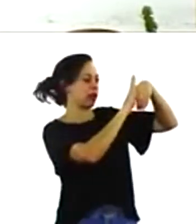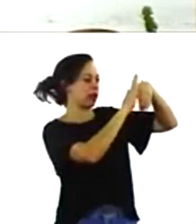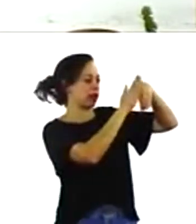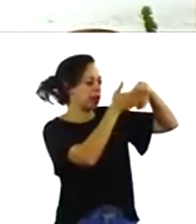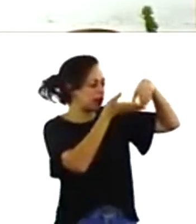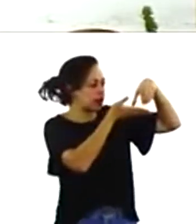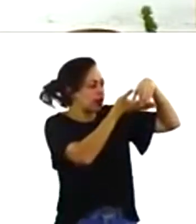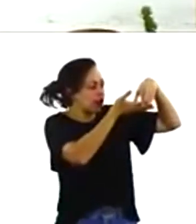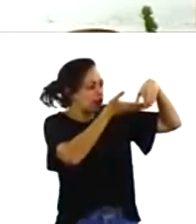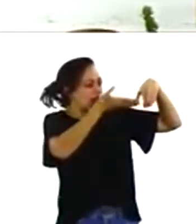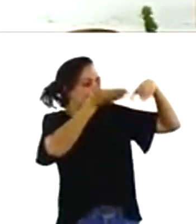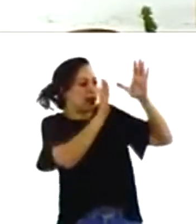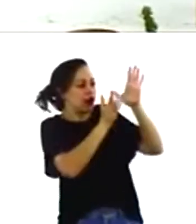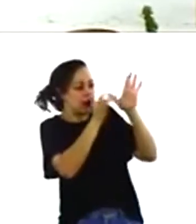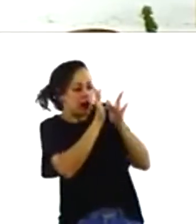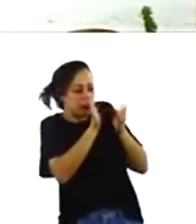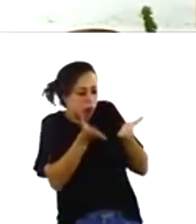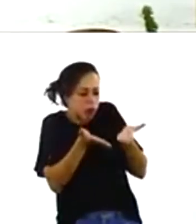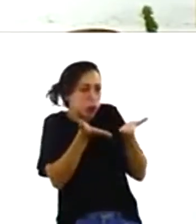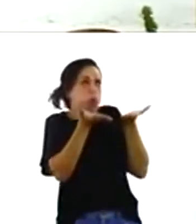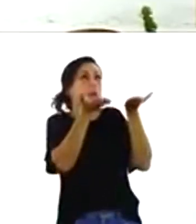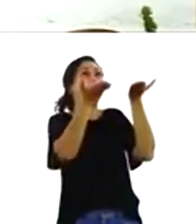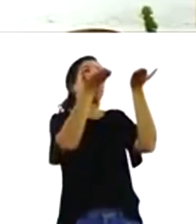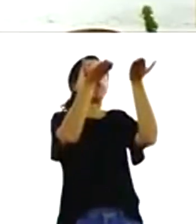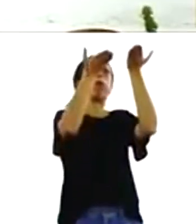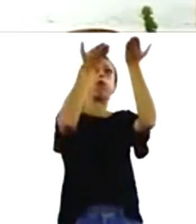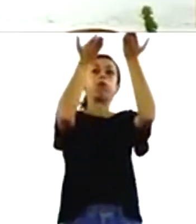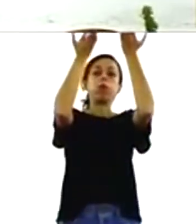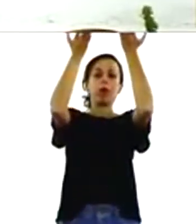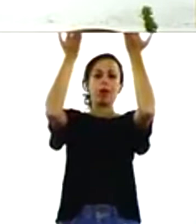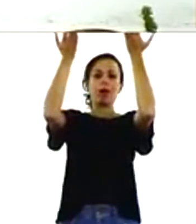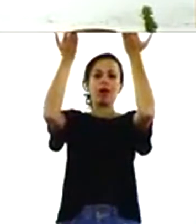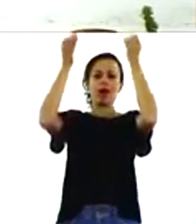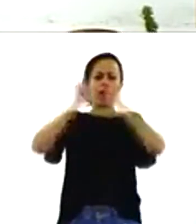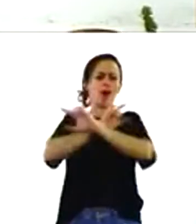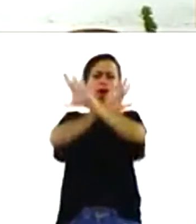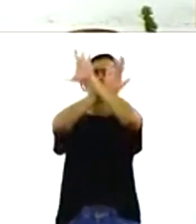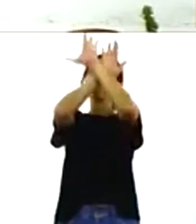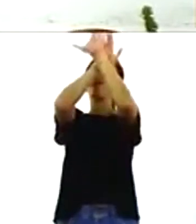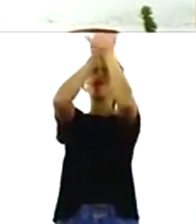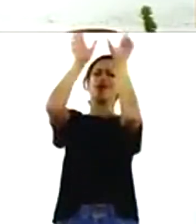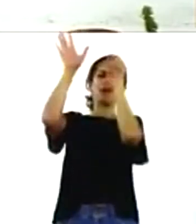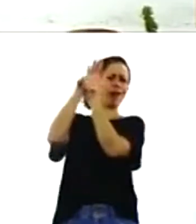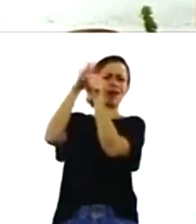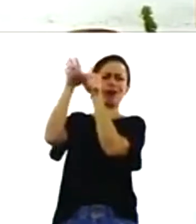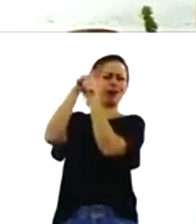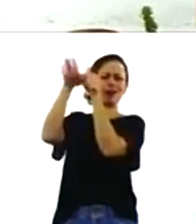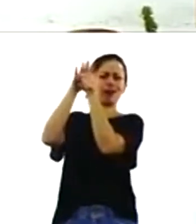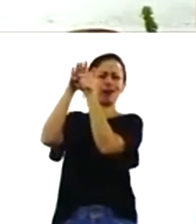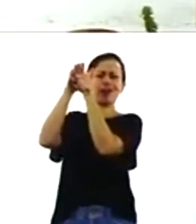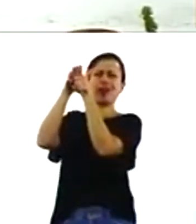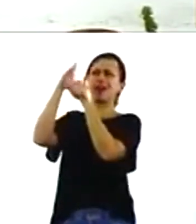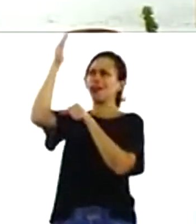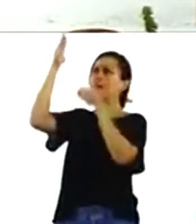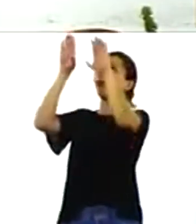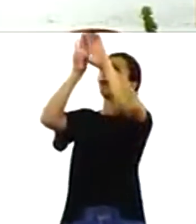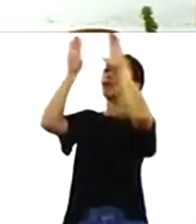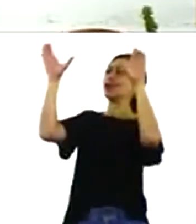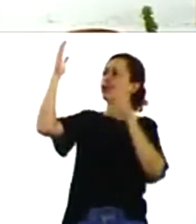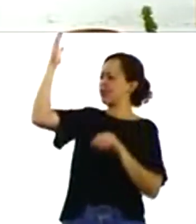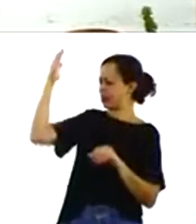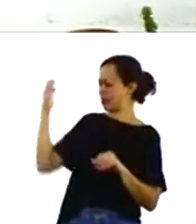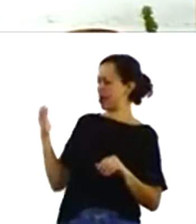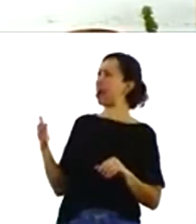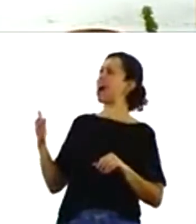mora. Assenta-se à direita de Deus, o que indica autoridade, poder, realeza.